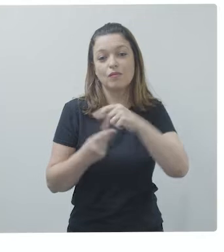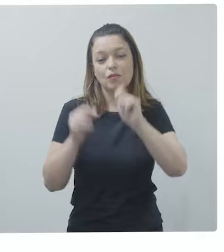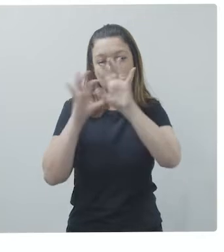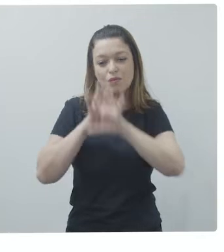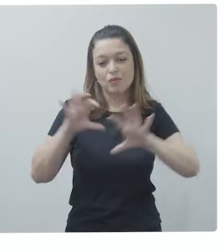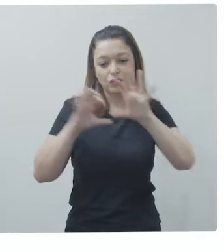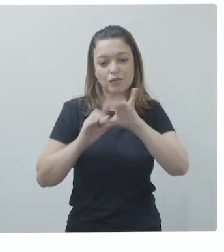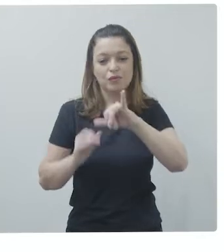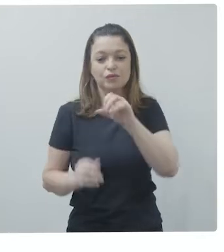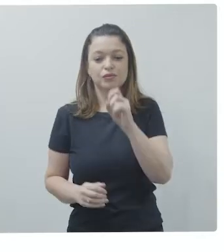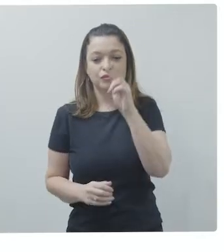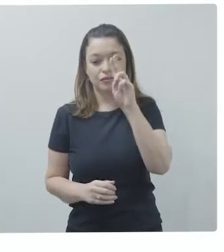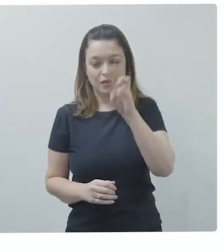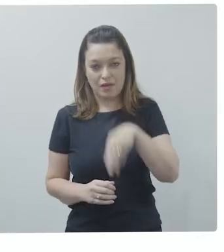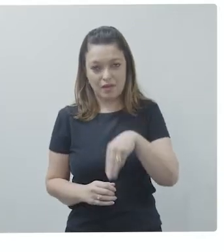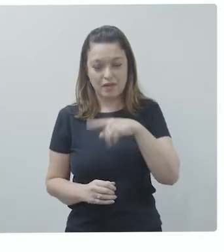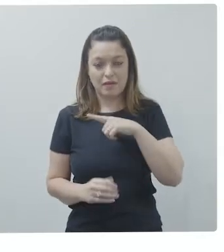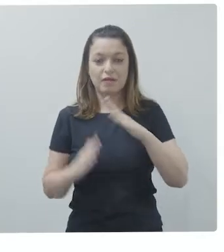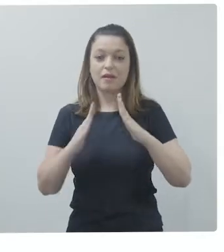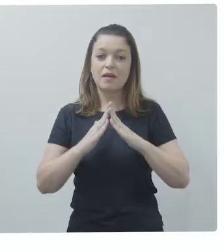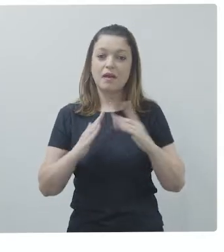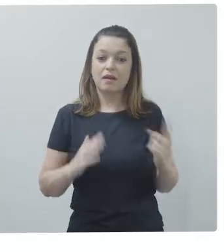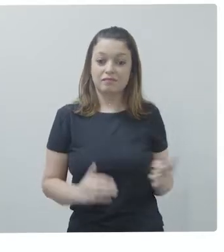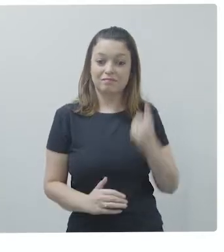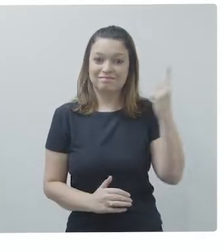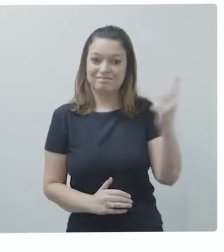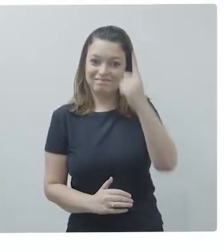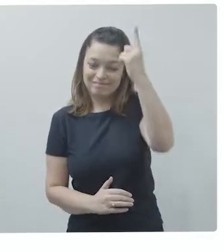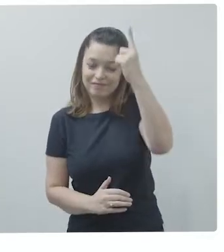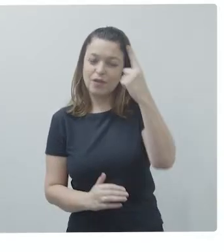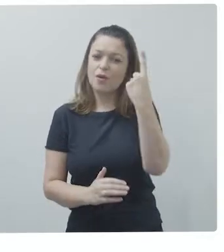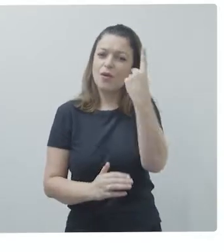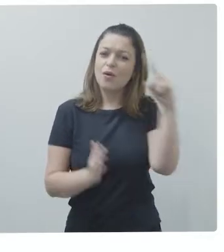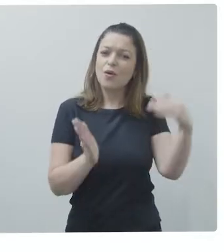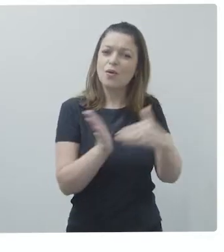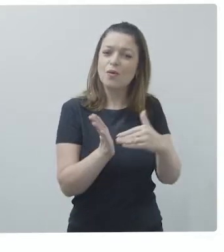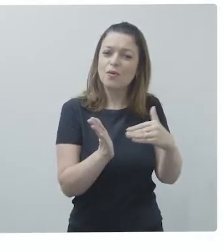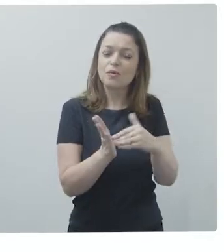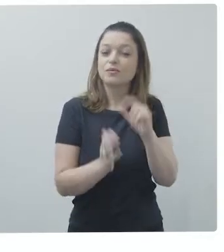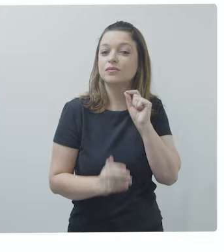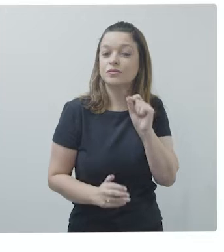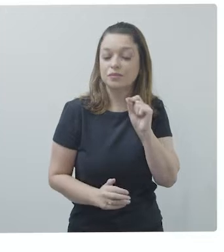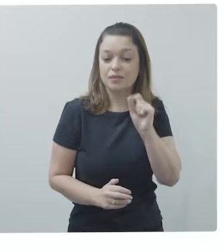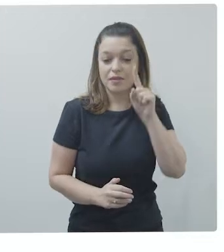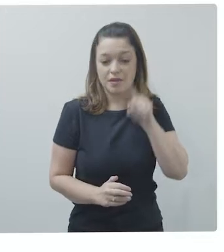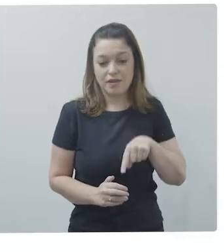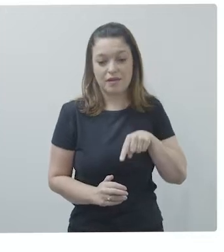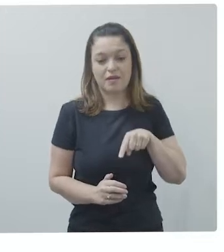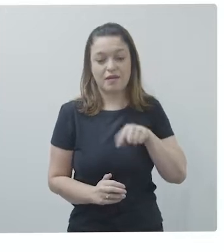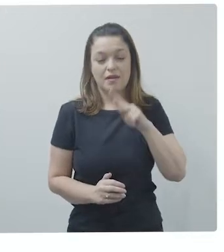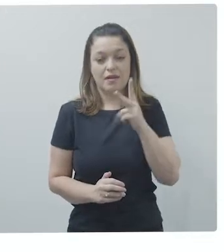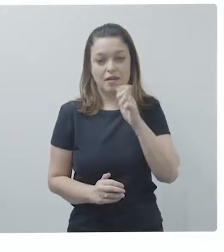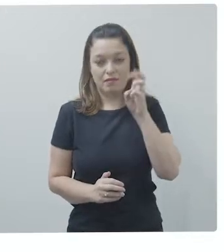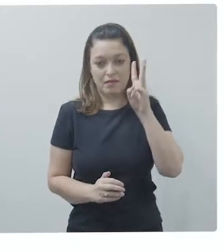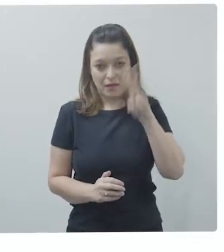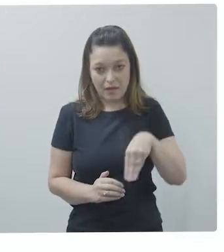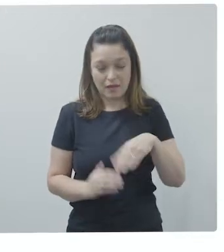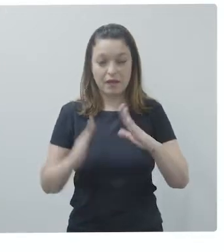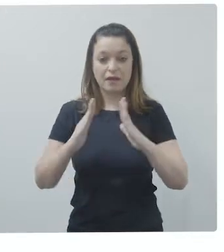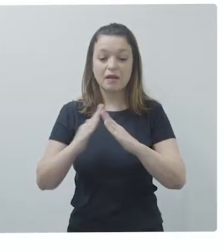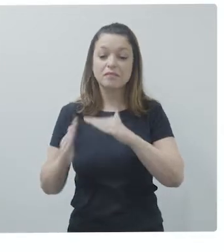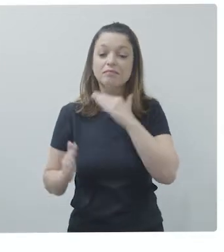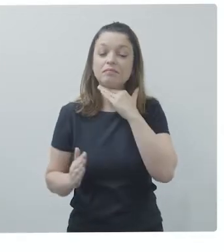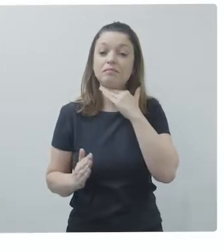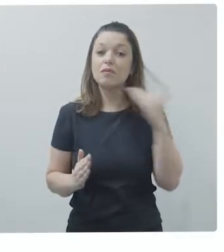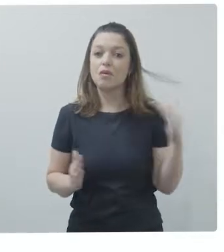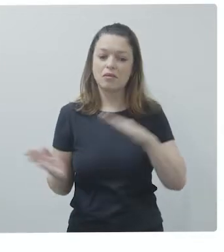Jotunheim, casa dos gigantes. E por último, lá embaixo, fica quem? Helheim, casa dos mortos